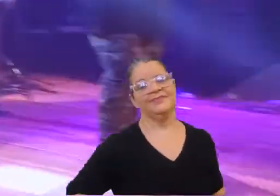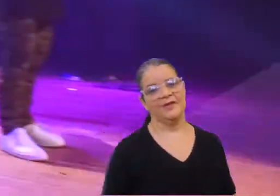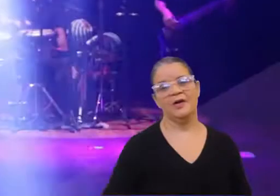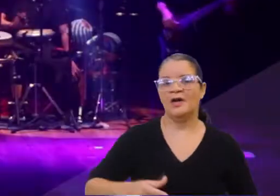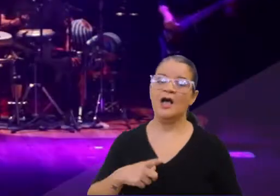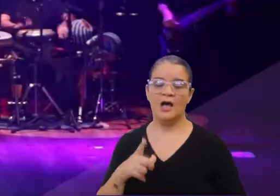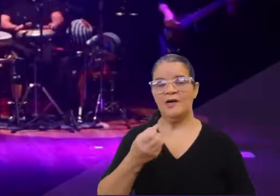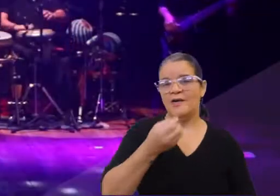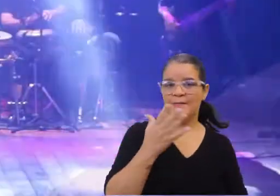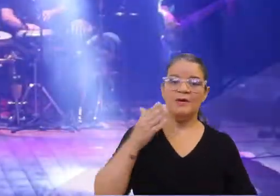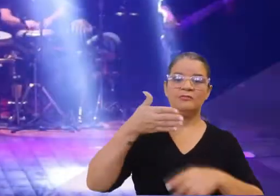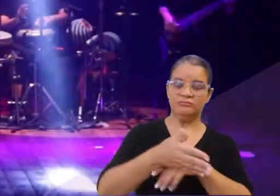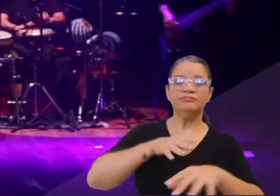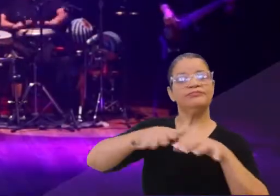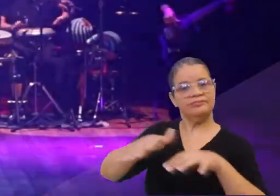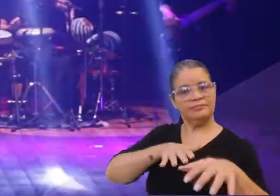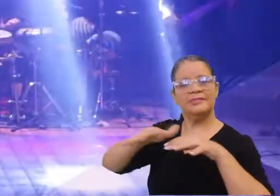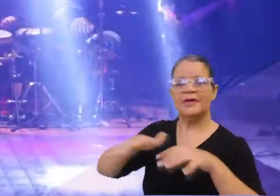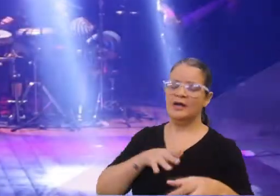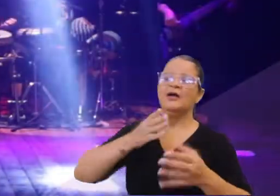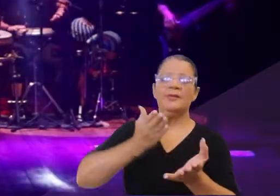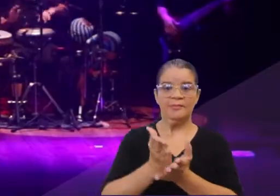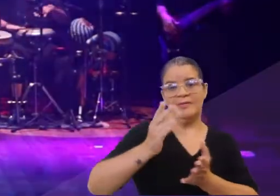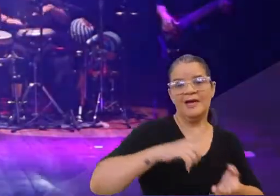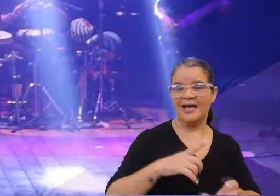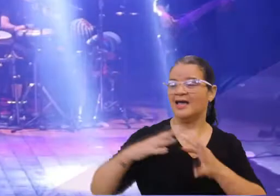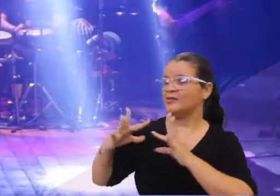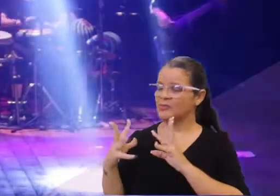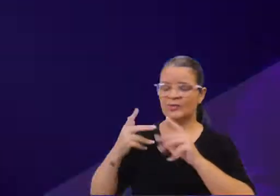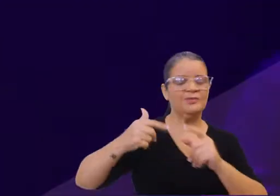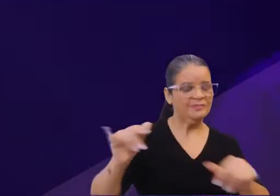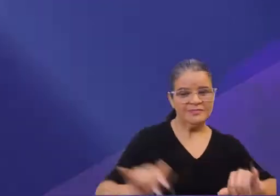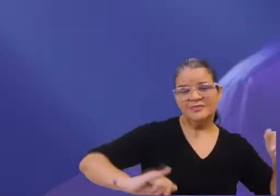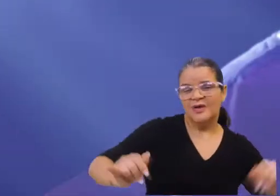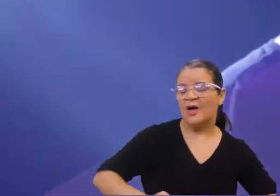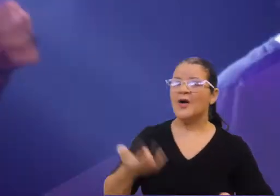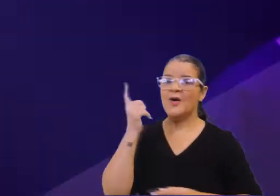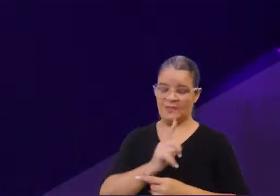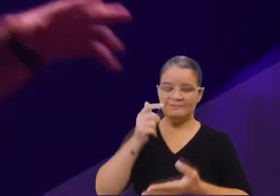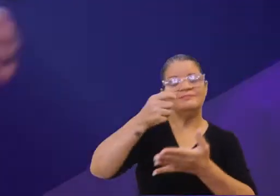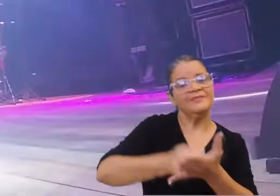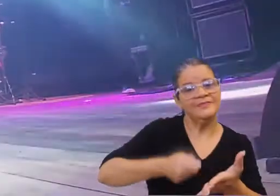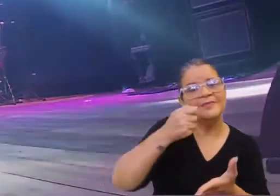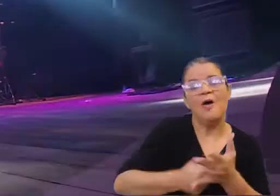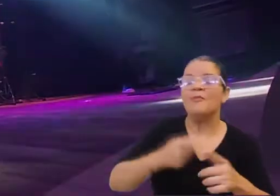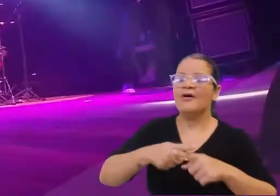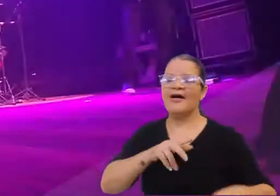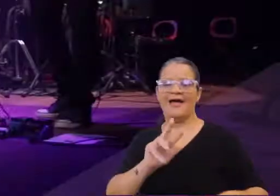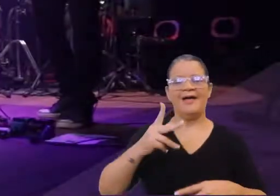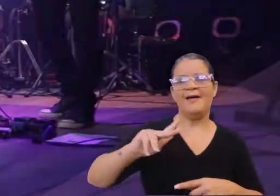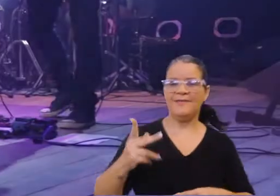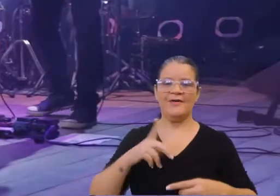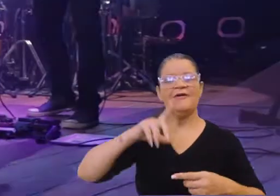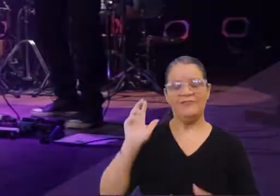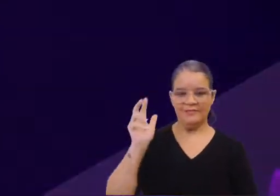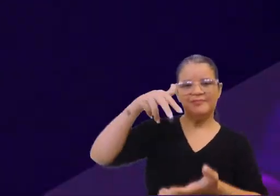Foi como um pombo aqui, entrei no movimento e passei todo aquele tormento, consegui e resisti. Porque hip hop transcendia